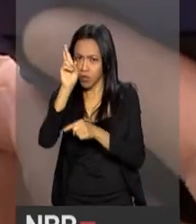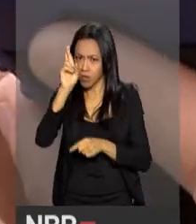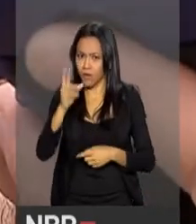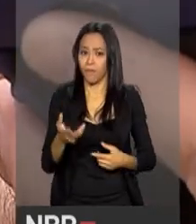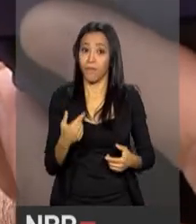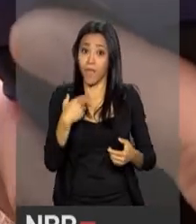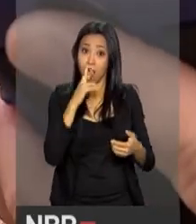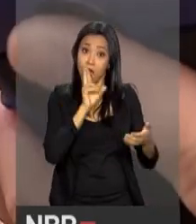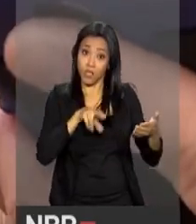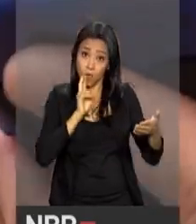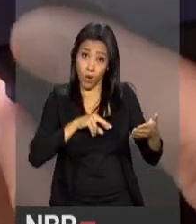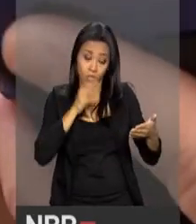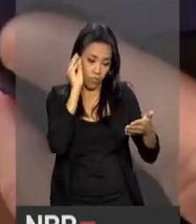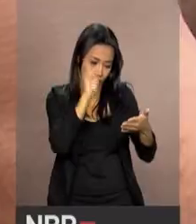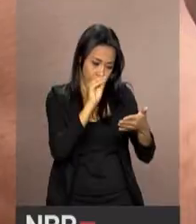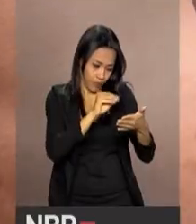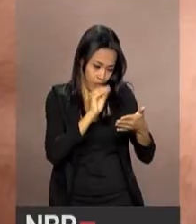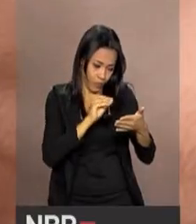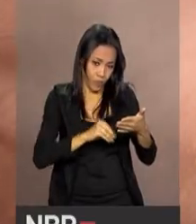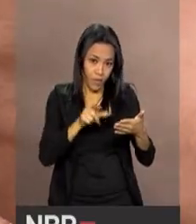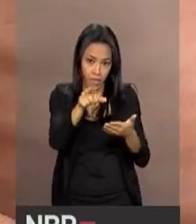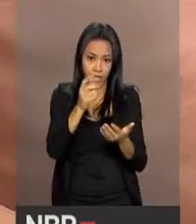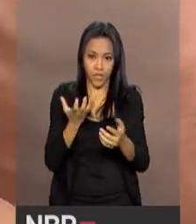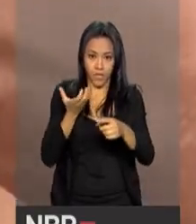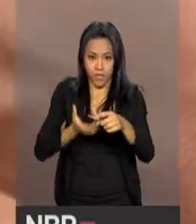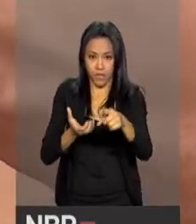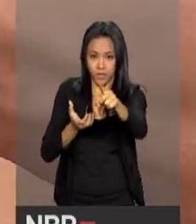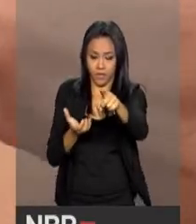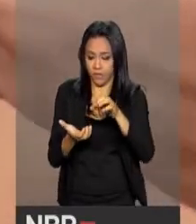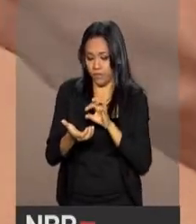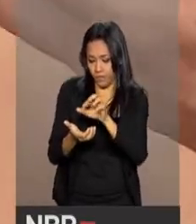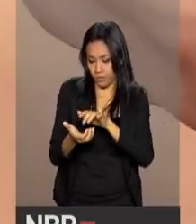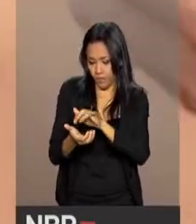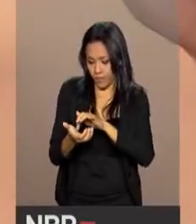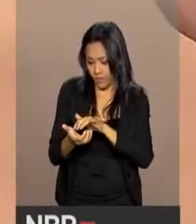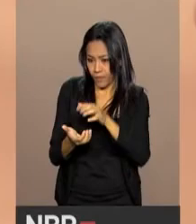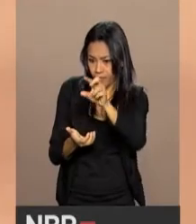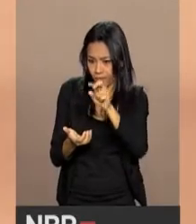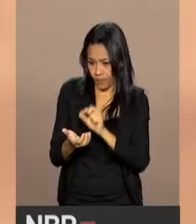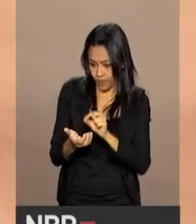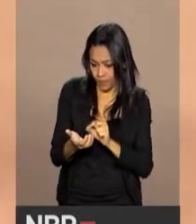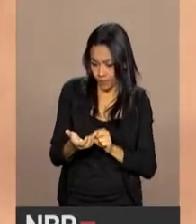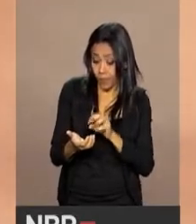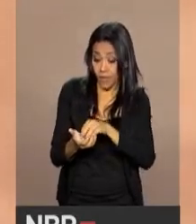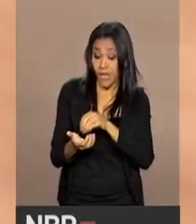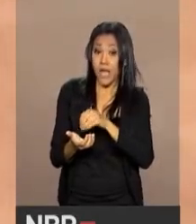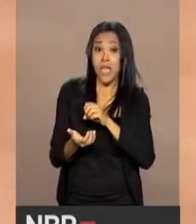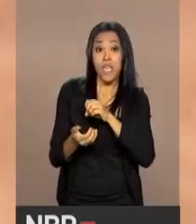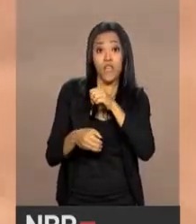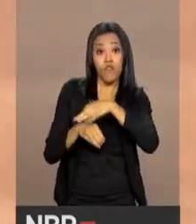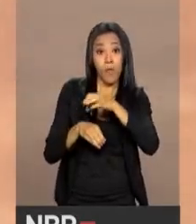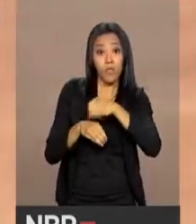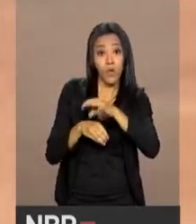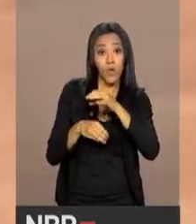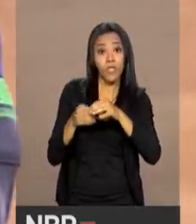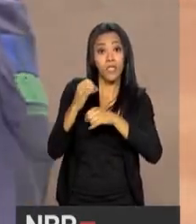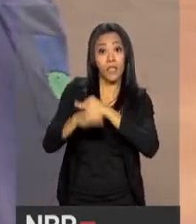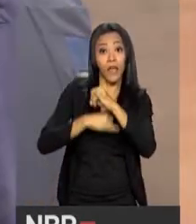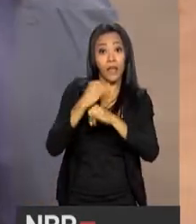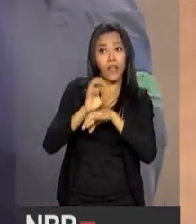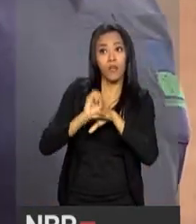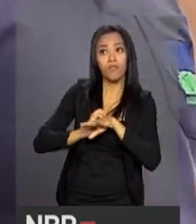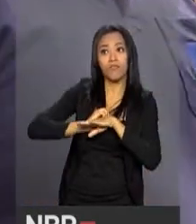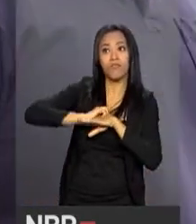respostas vão direto para o dispositivo móvel de coleta que envia as informações pela internet